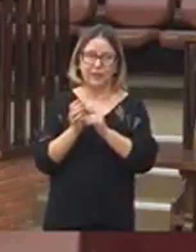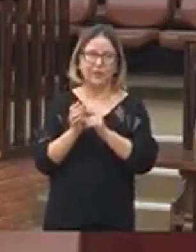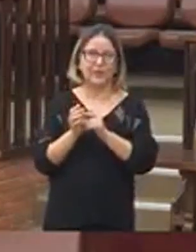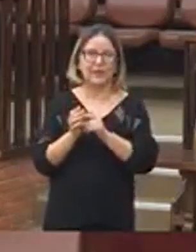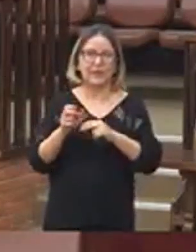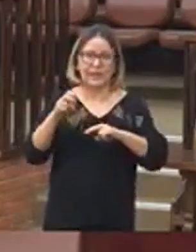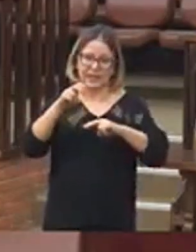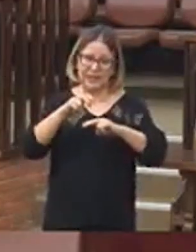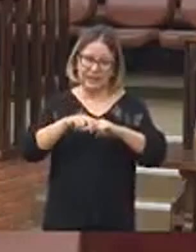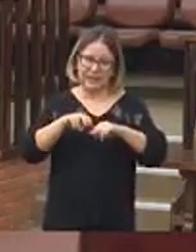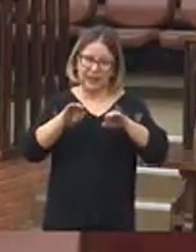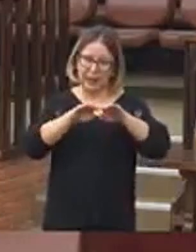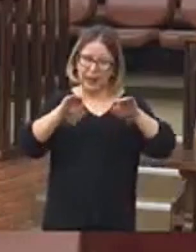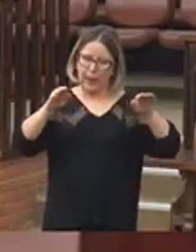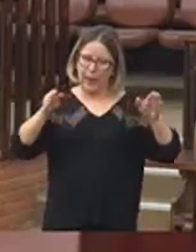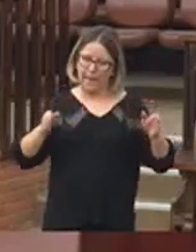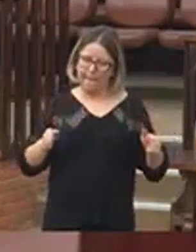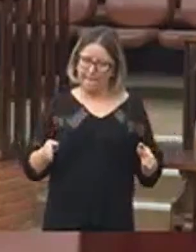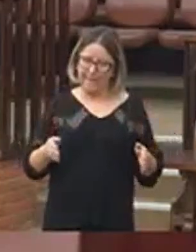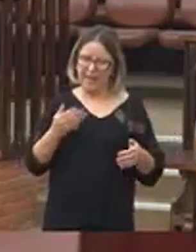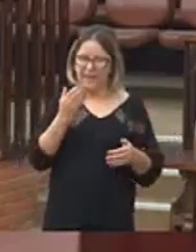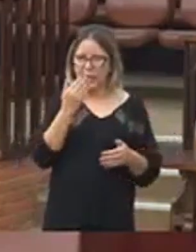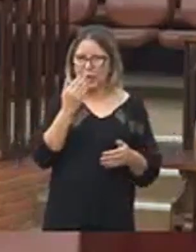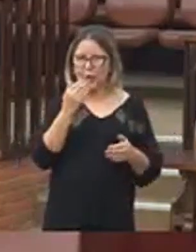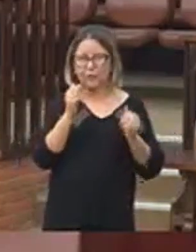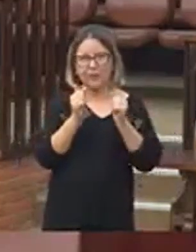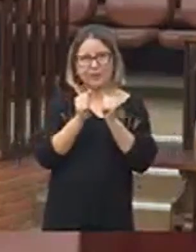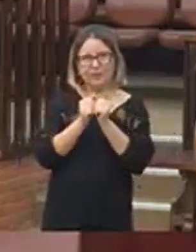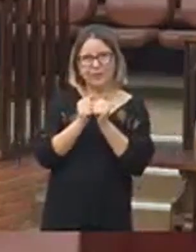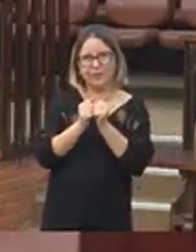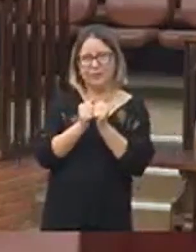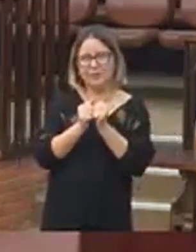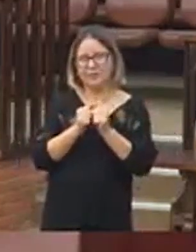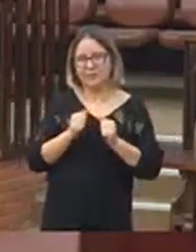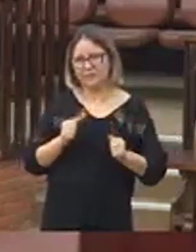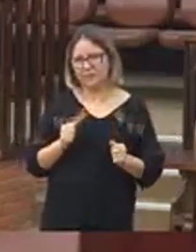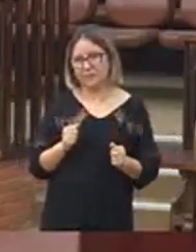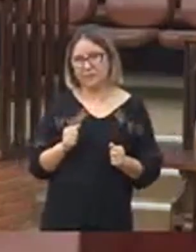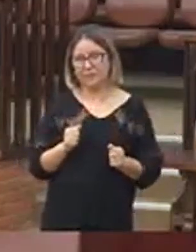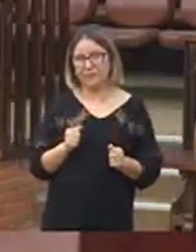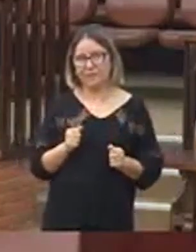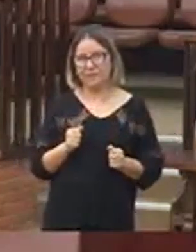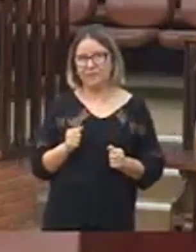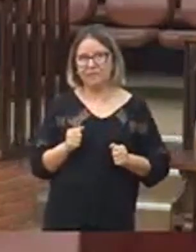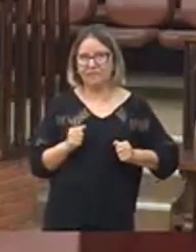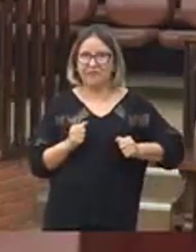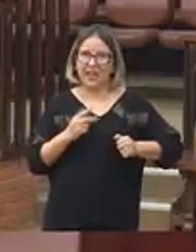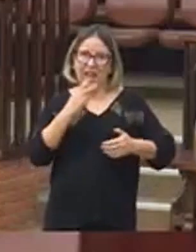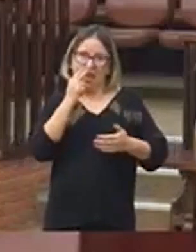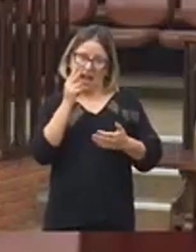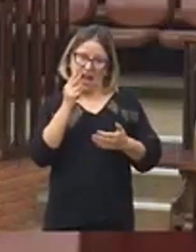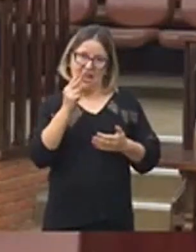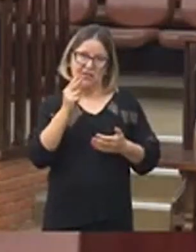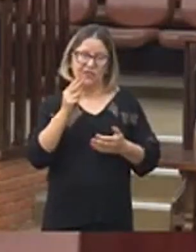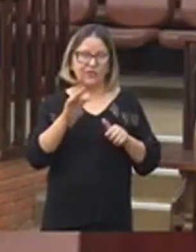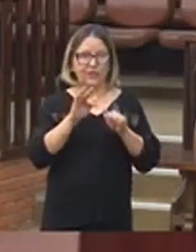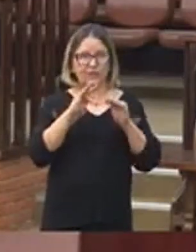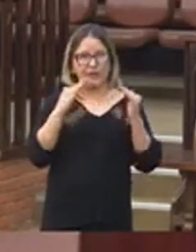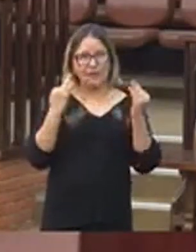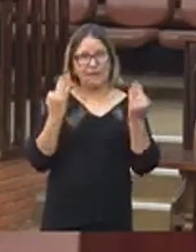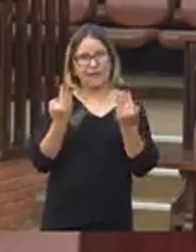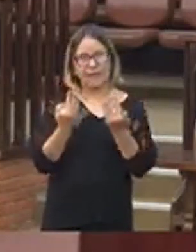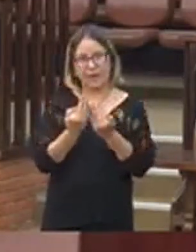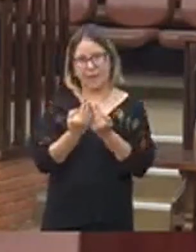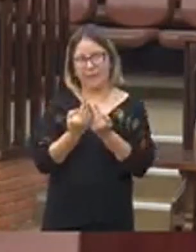Alguns acham que era uma família que tinha algum prestígio na vila de Betânia. E